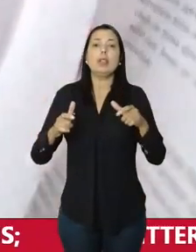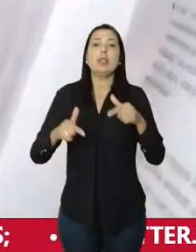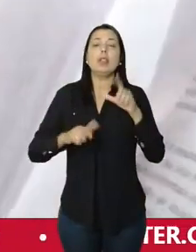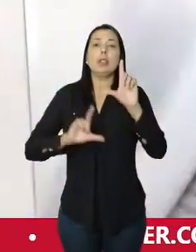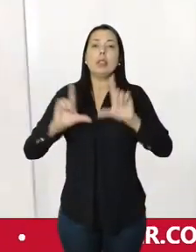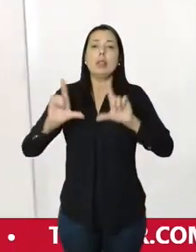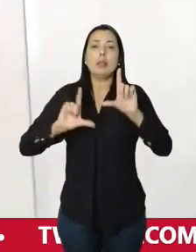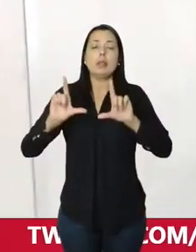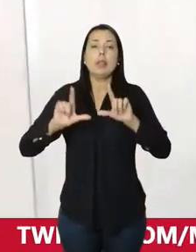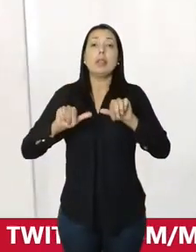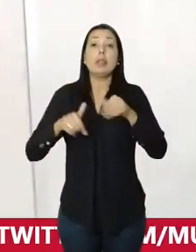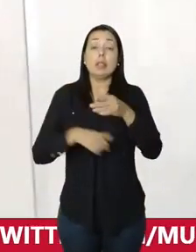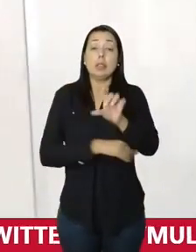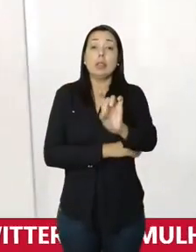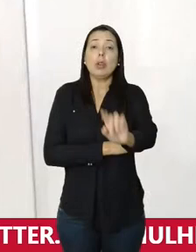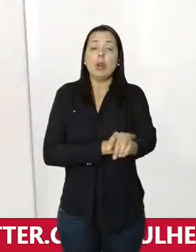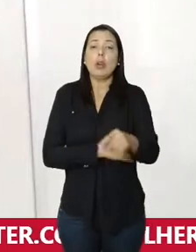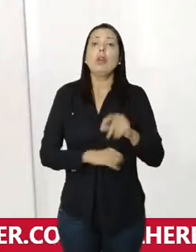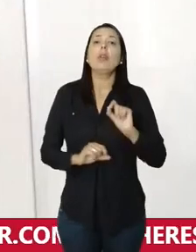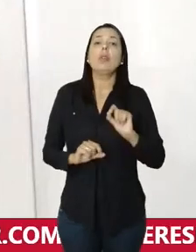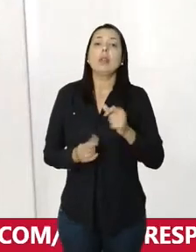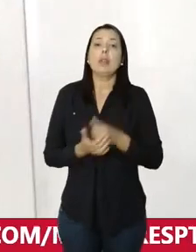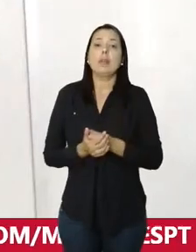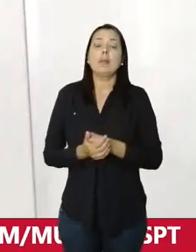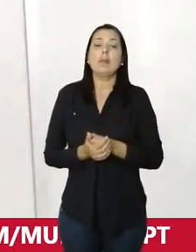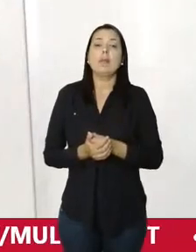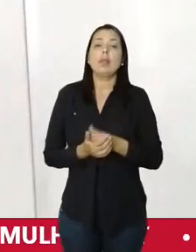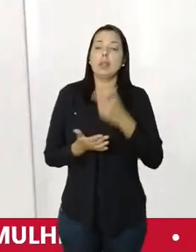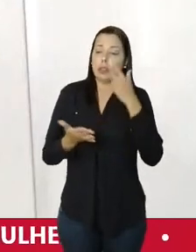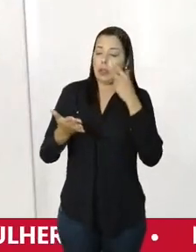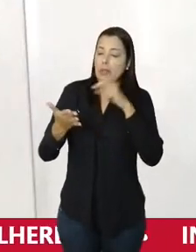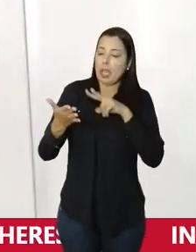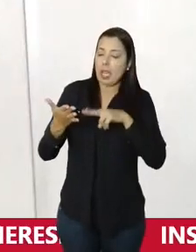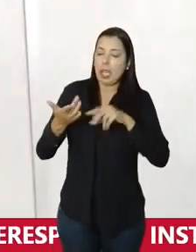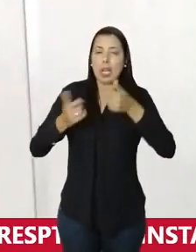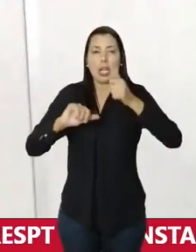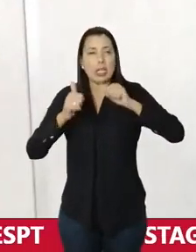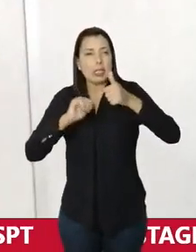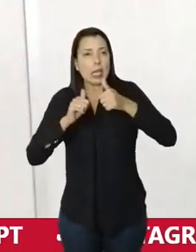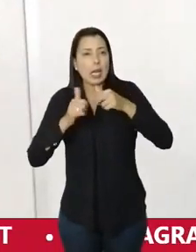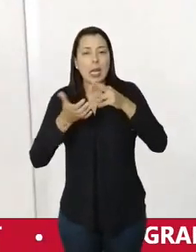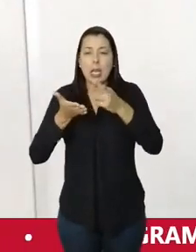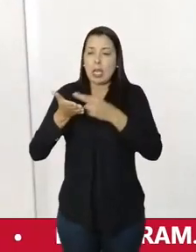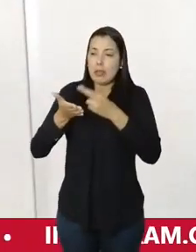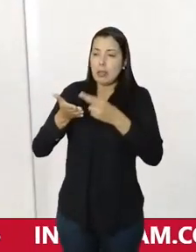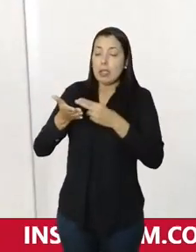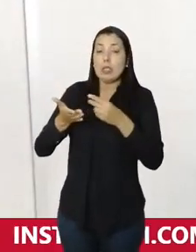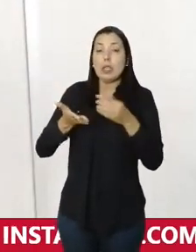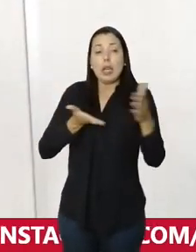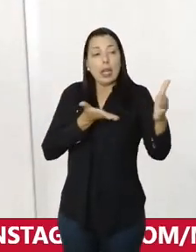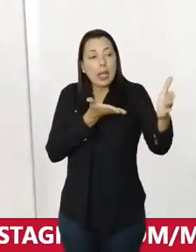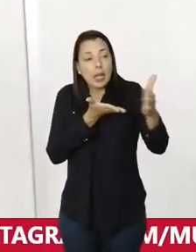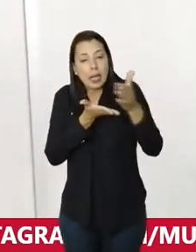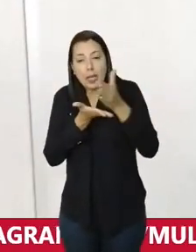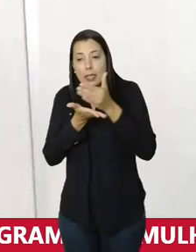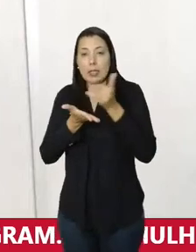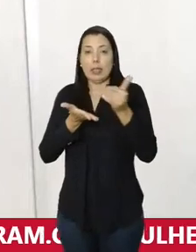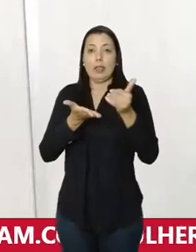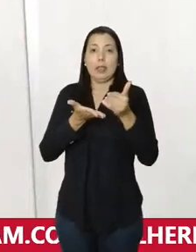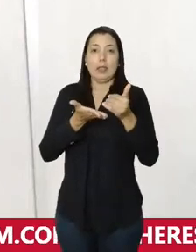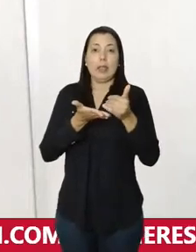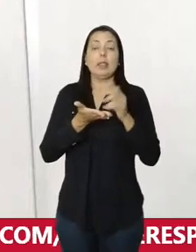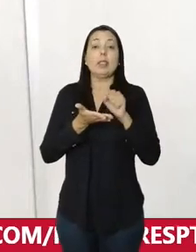empresarial. Era só ler os editoriais, analisar as capas de revistas e resgatar a